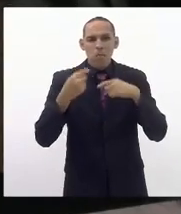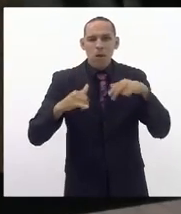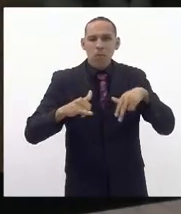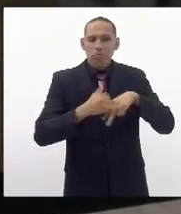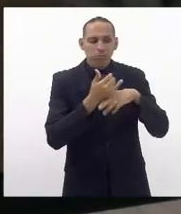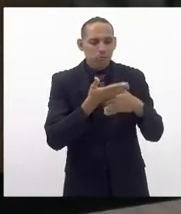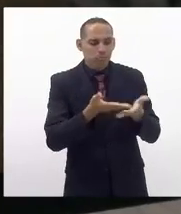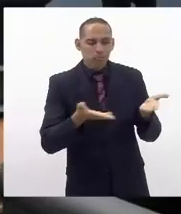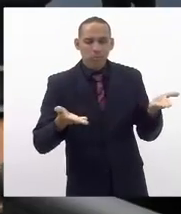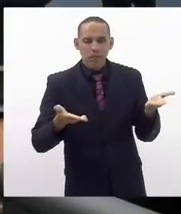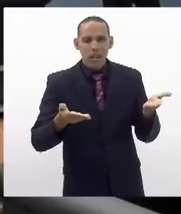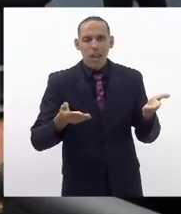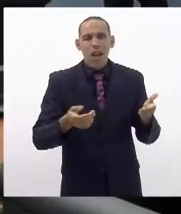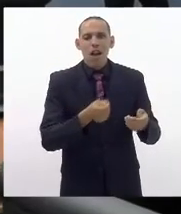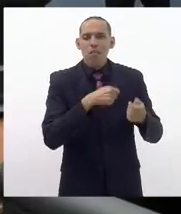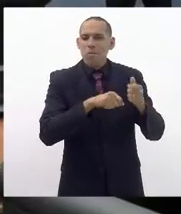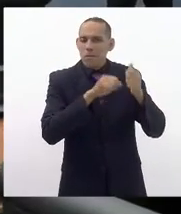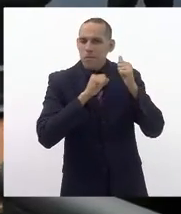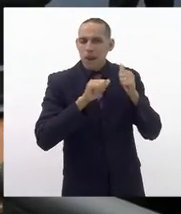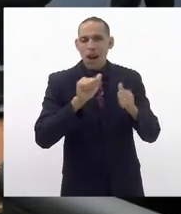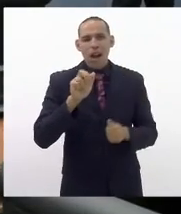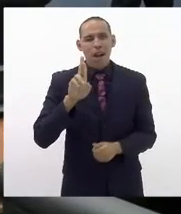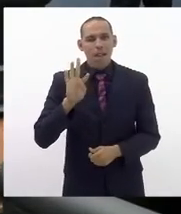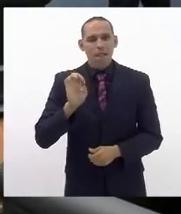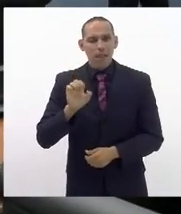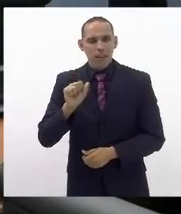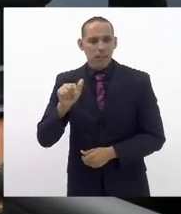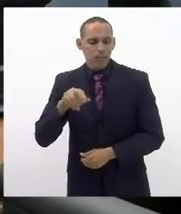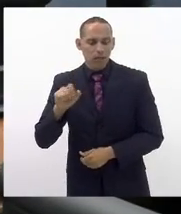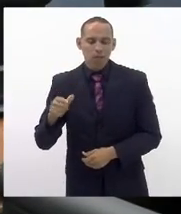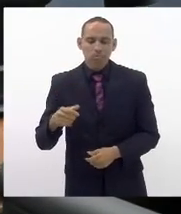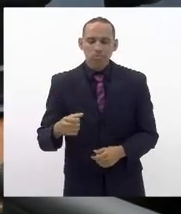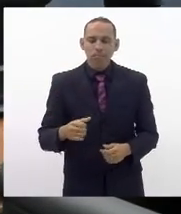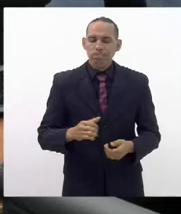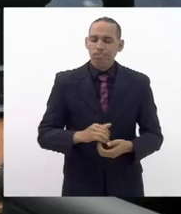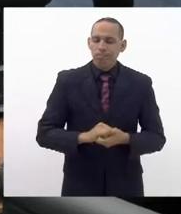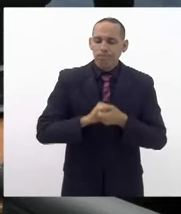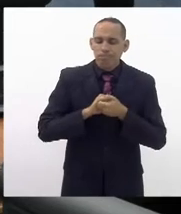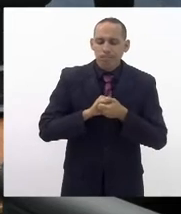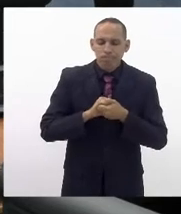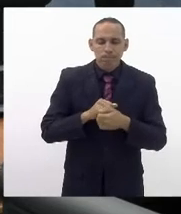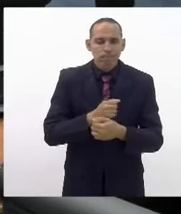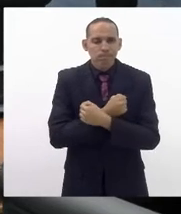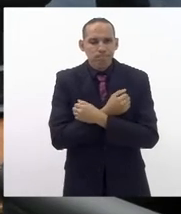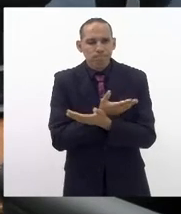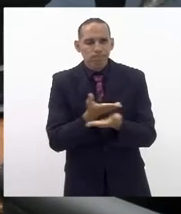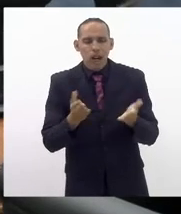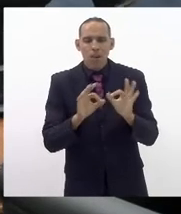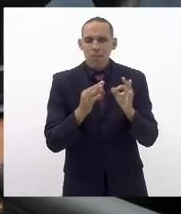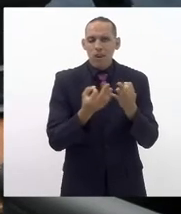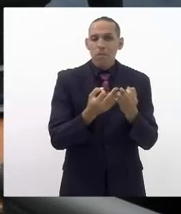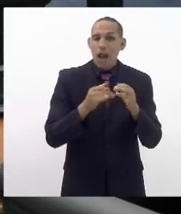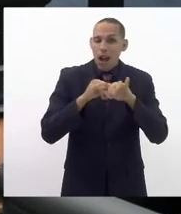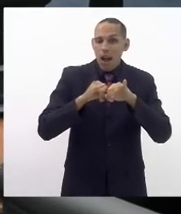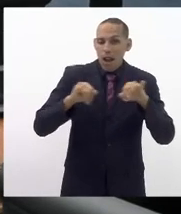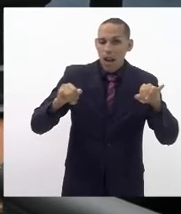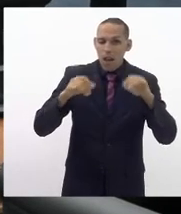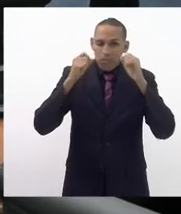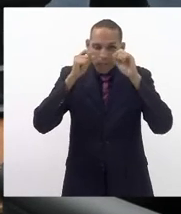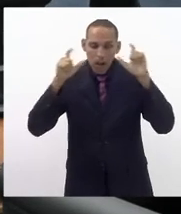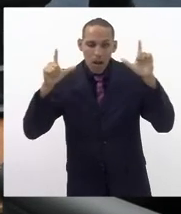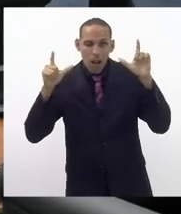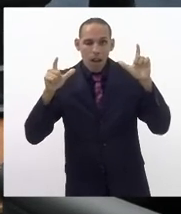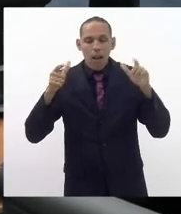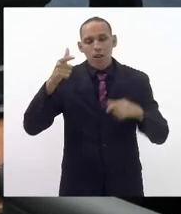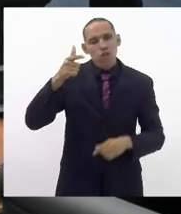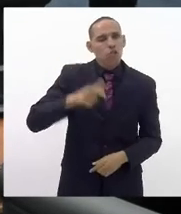dos pescadores artesanais. Portanto, minha saudação a essas famílias e meu alerta às autoridades para que isso não se repita na Baía de Guanabara, aqui no Rio de